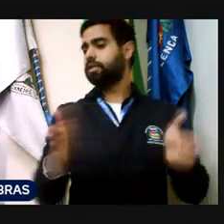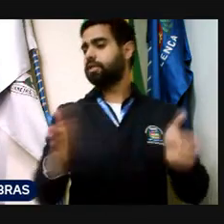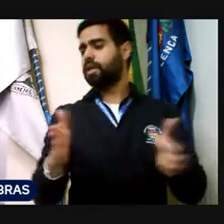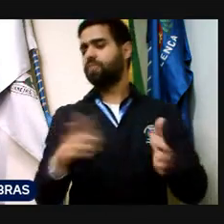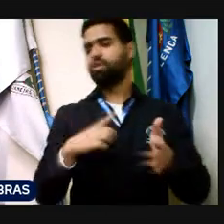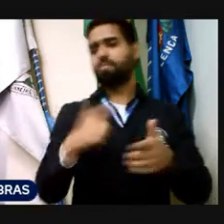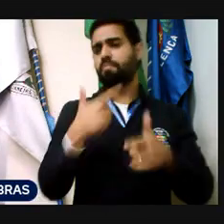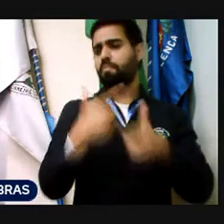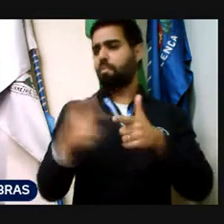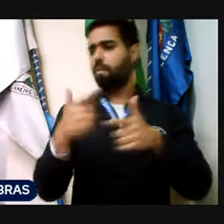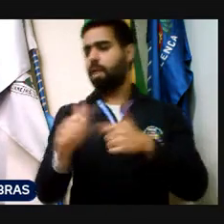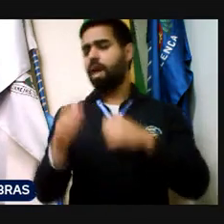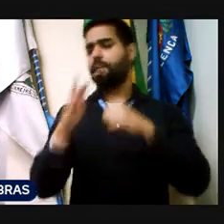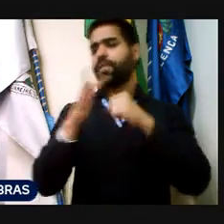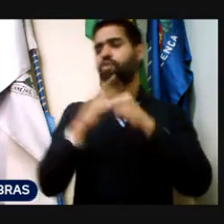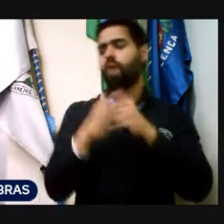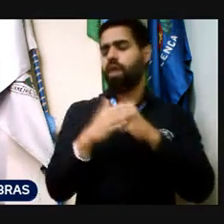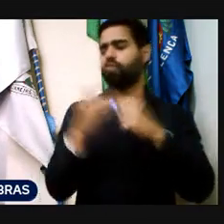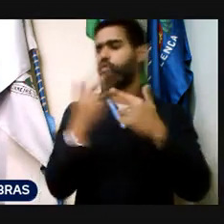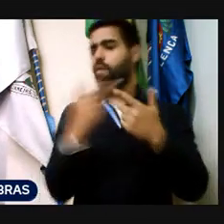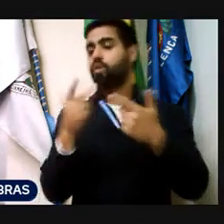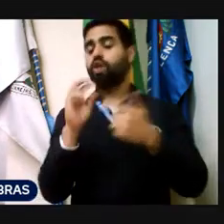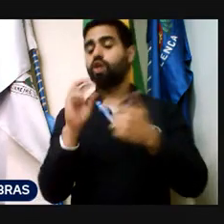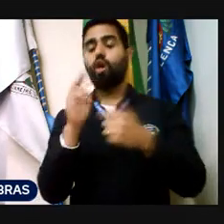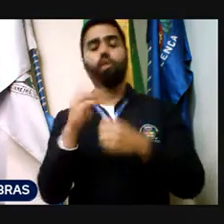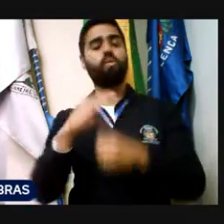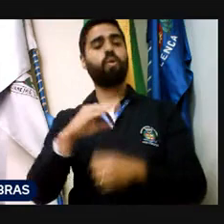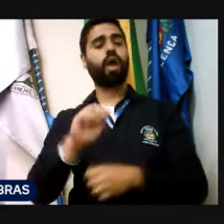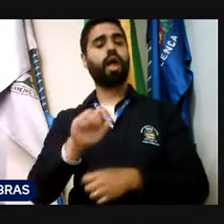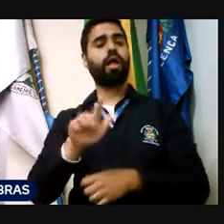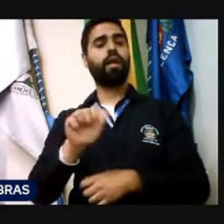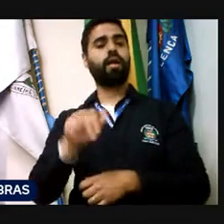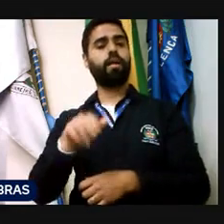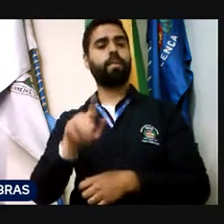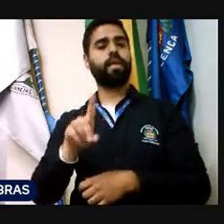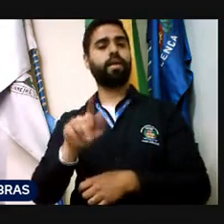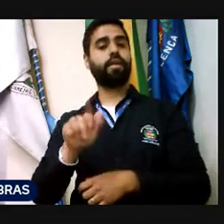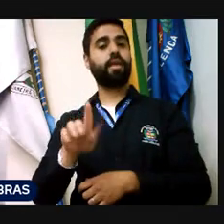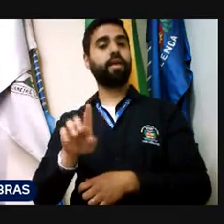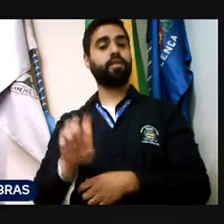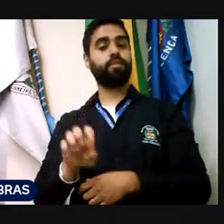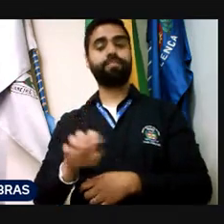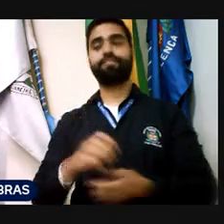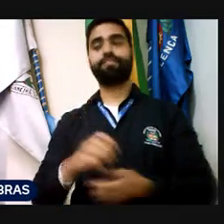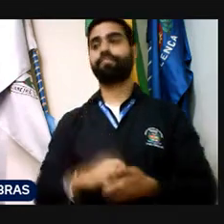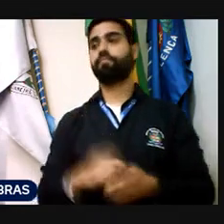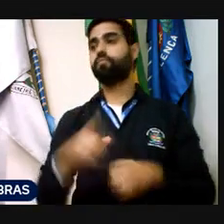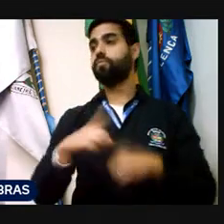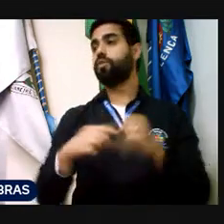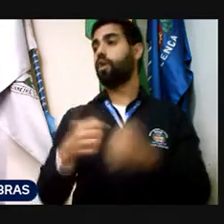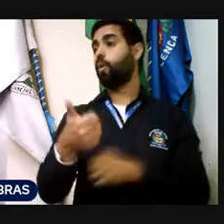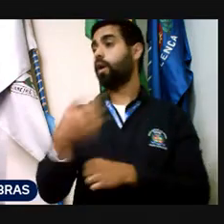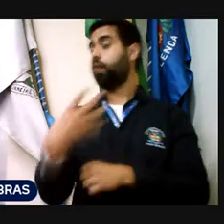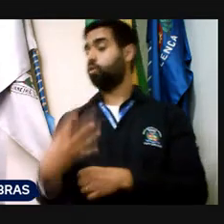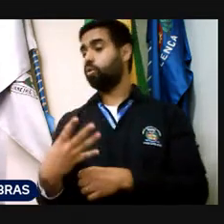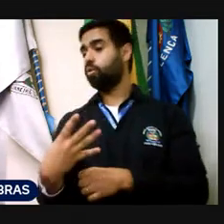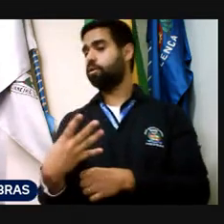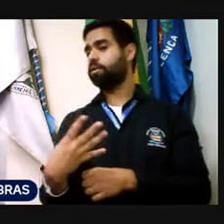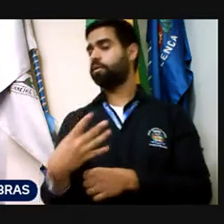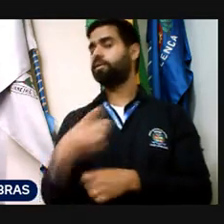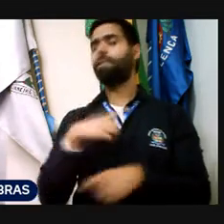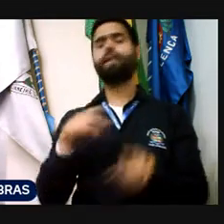moléstias contagiosas ou catástrofes naturais ou calamidade pública. O artigo 14, inciso 2 da LOM, bem como o